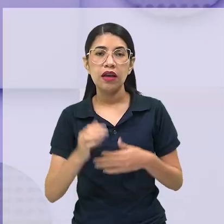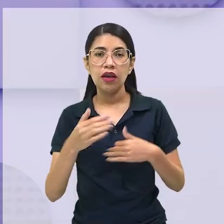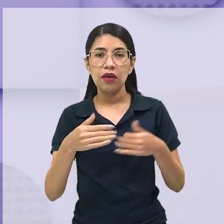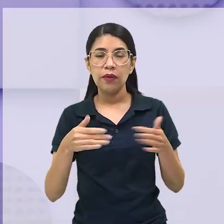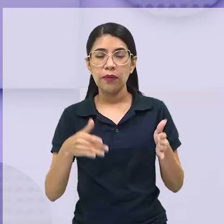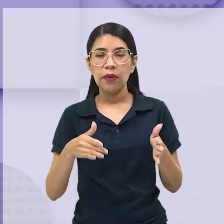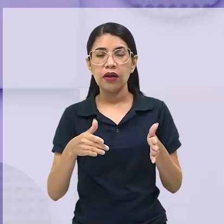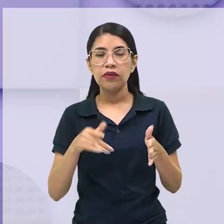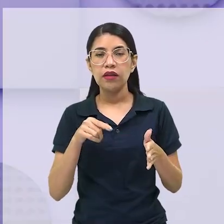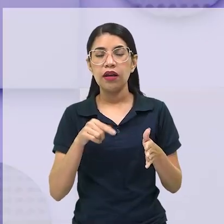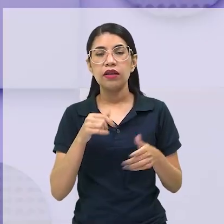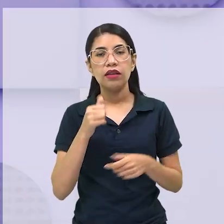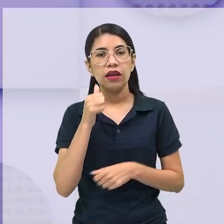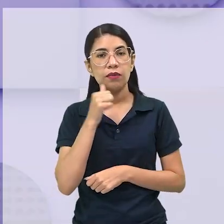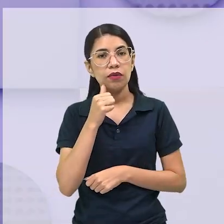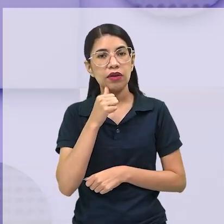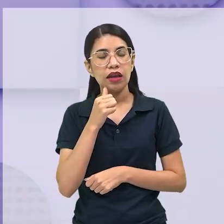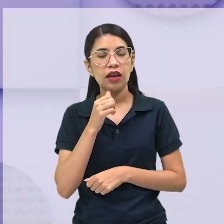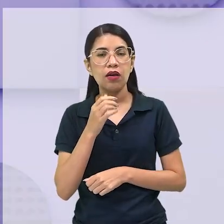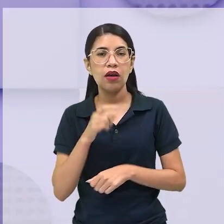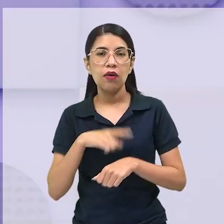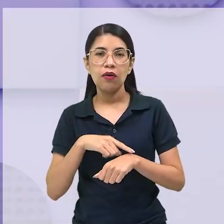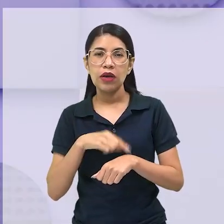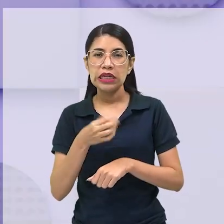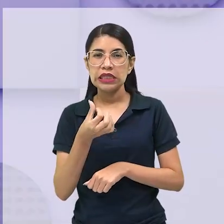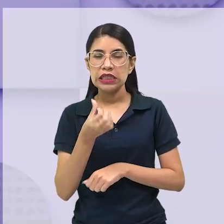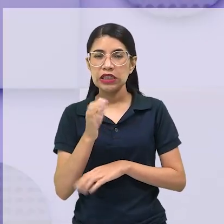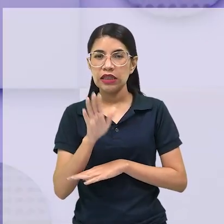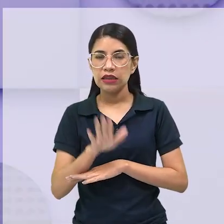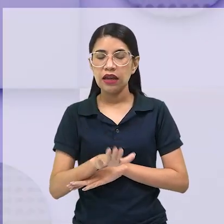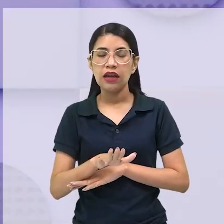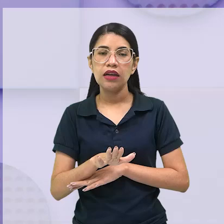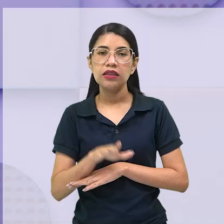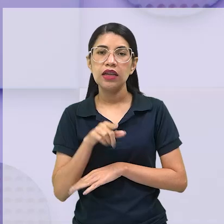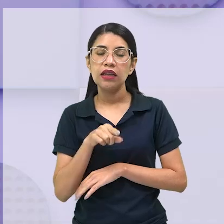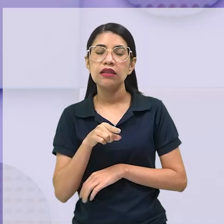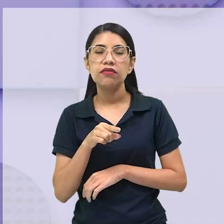senhora, acho que 6 horas da tarde, em vez de ela estar